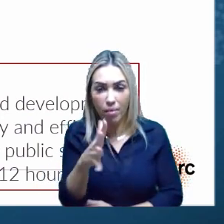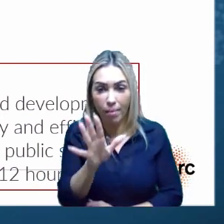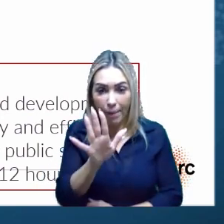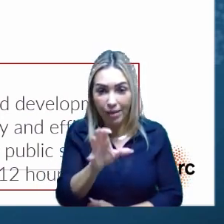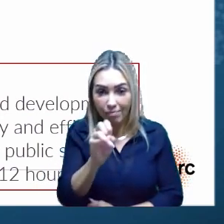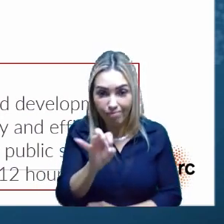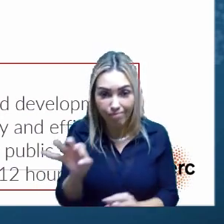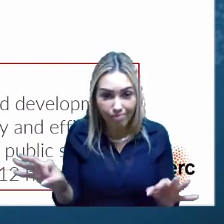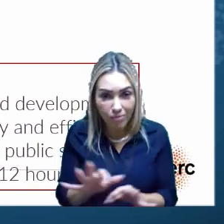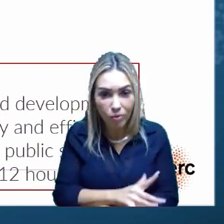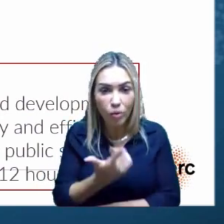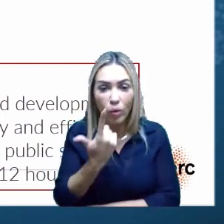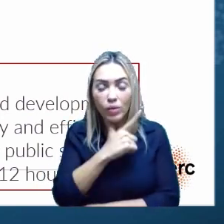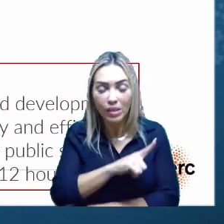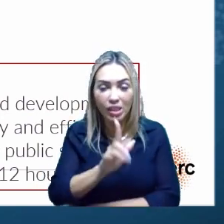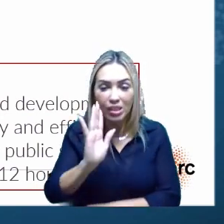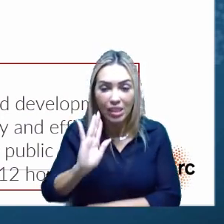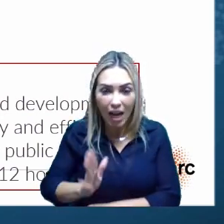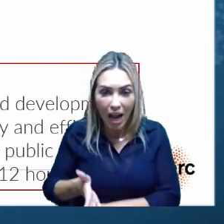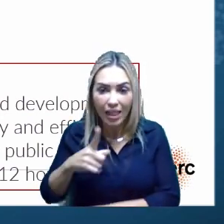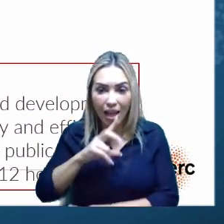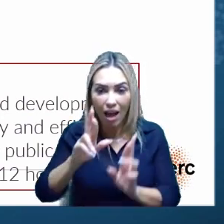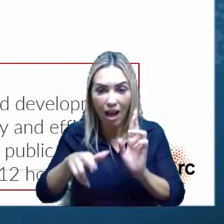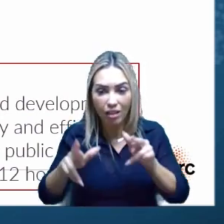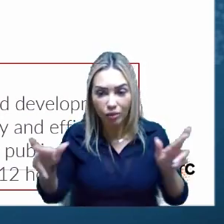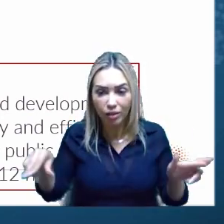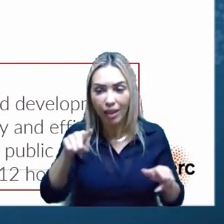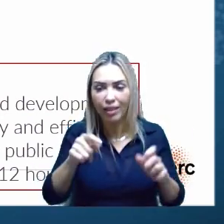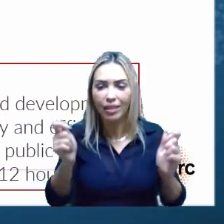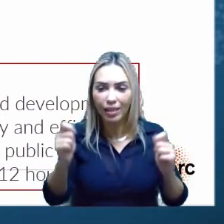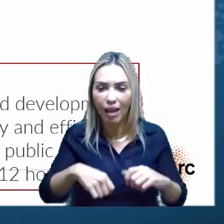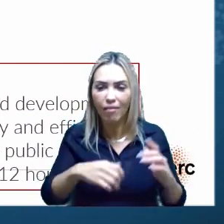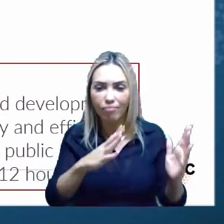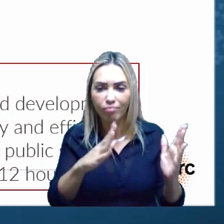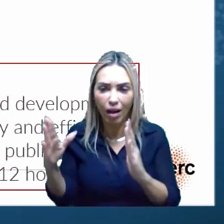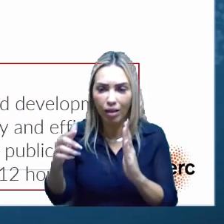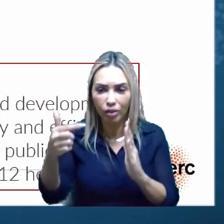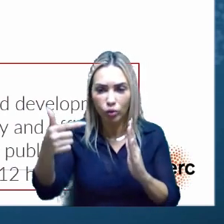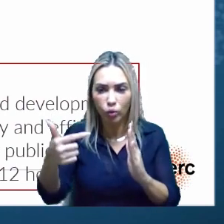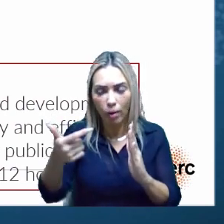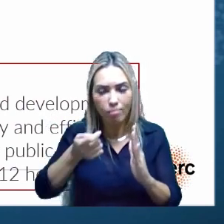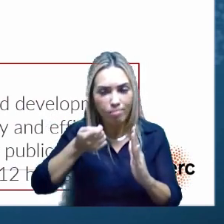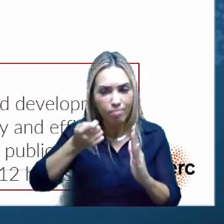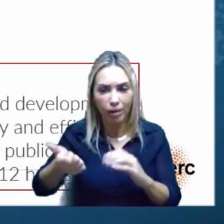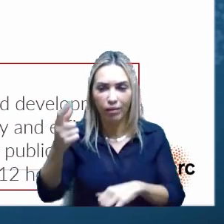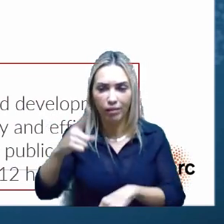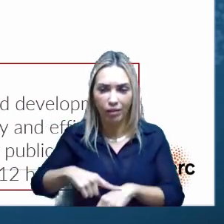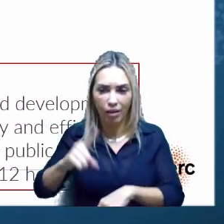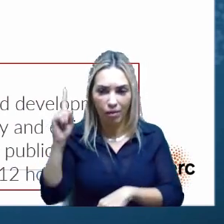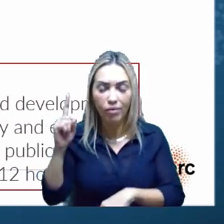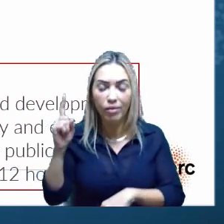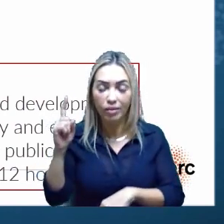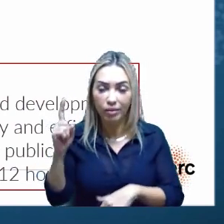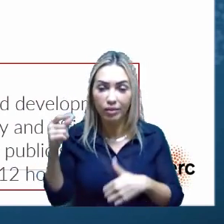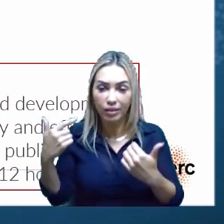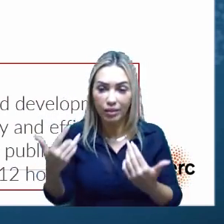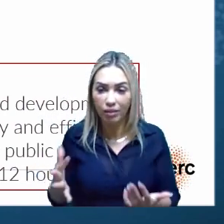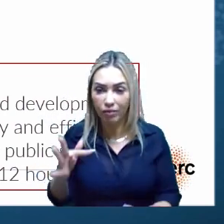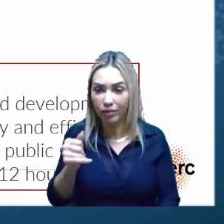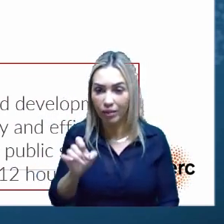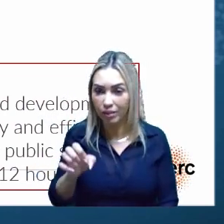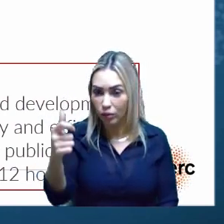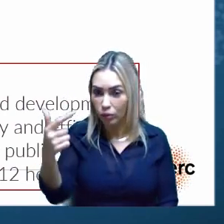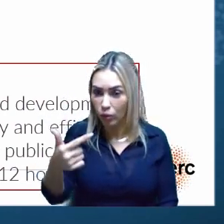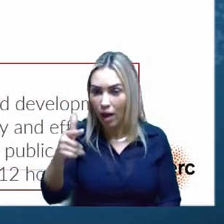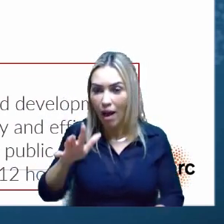você tiver os resultados, você passa para a fase 2 imediatamente. Então, A fase 2, às